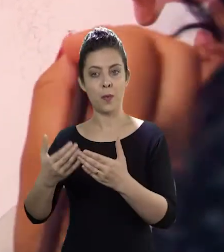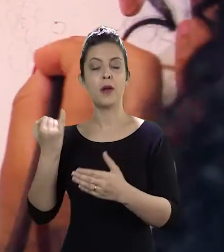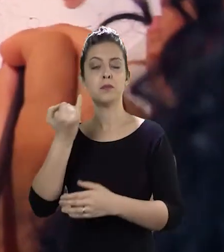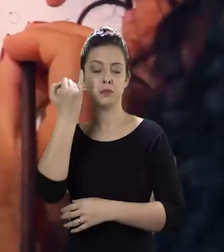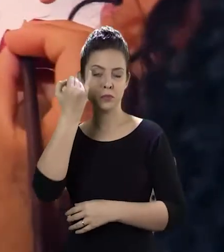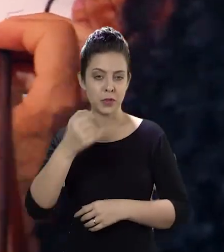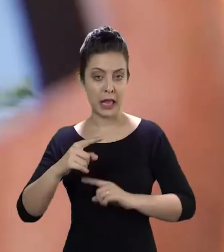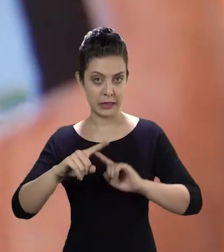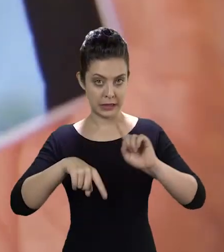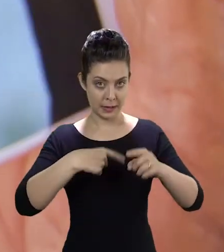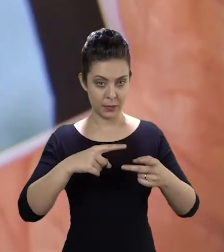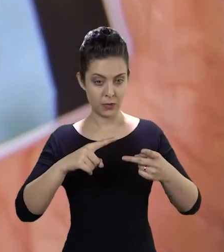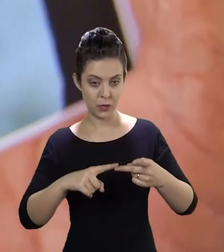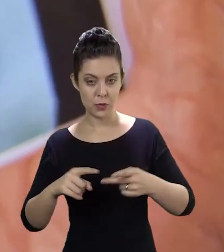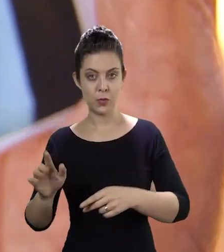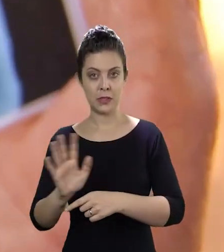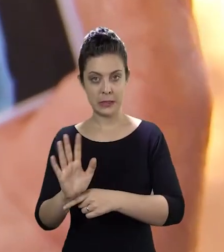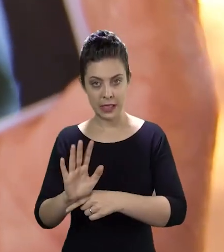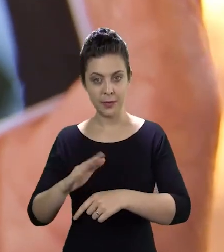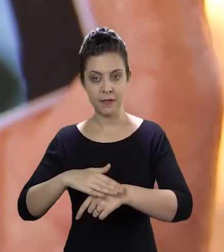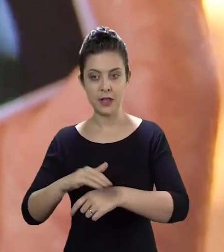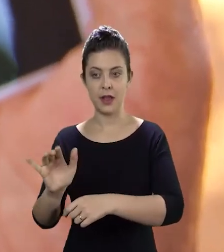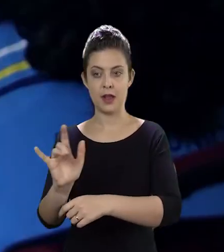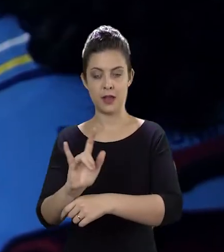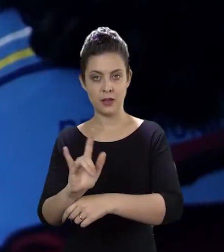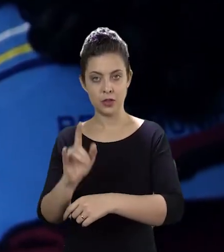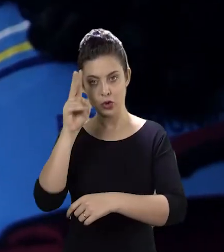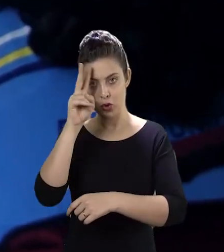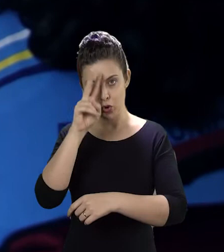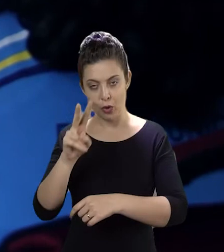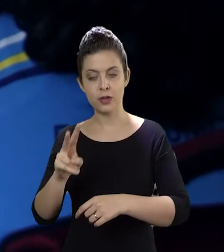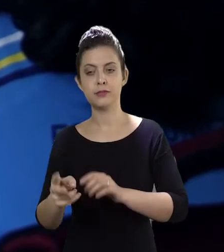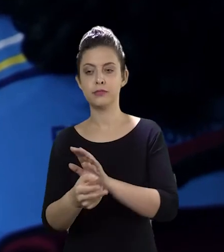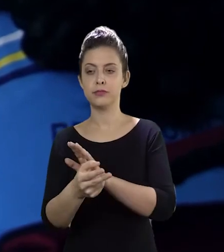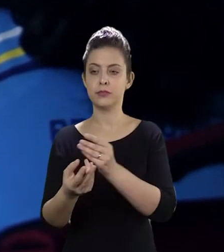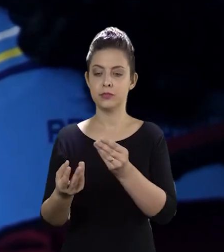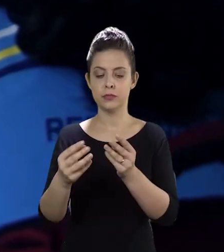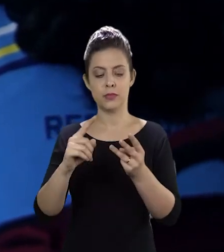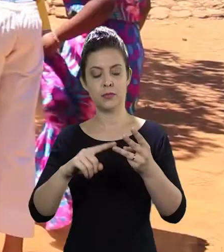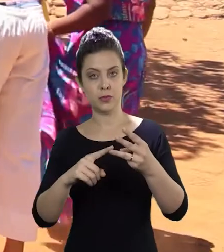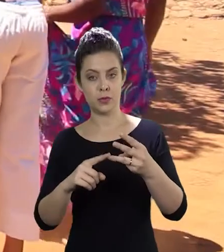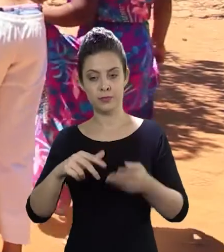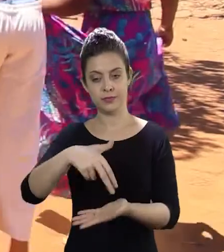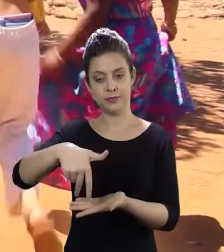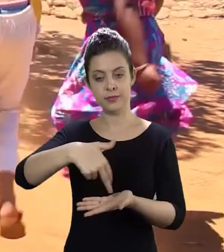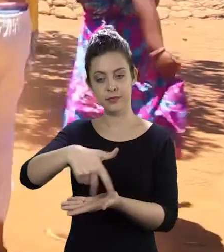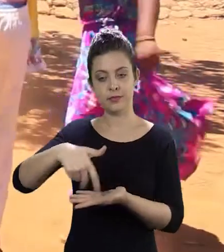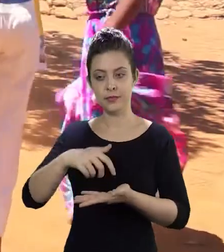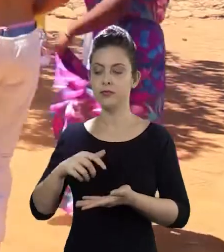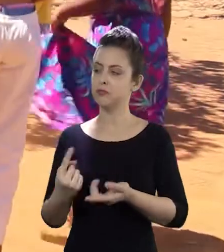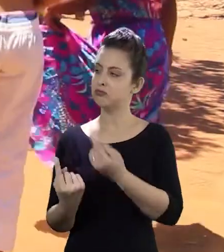que era importante. Depois a de cinematografia, para registrar a história da comunidade. A terceira foi a de dança,